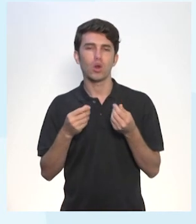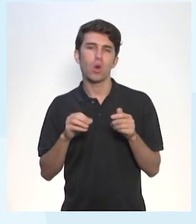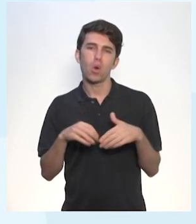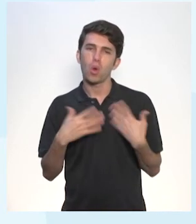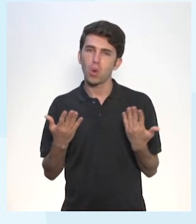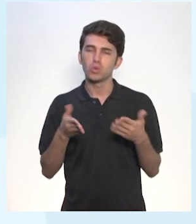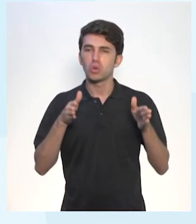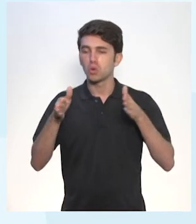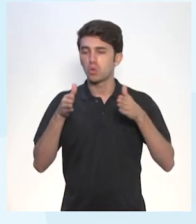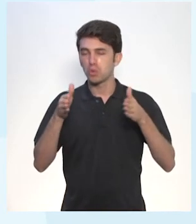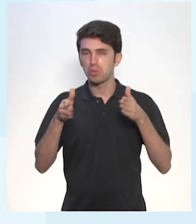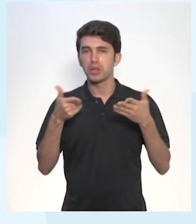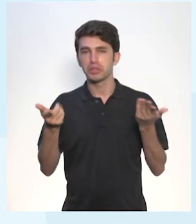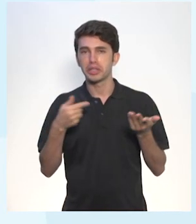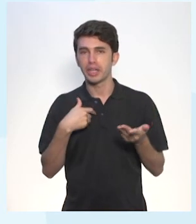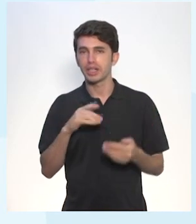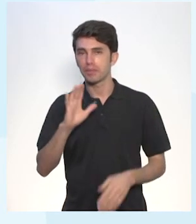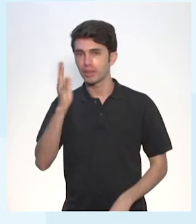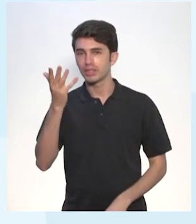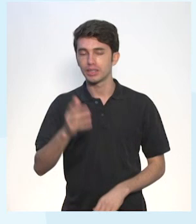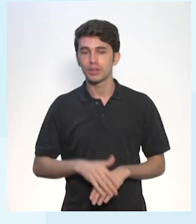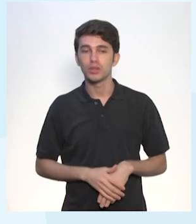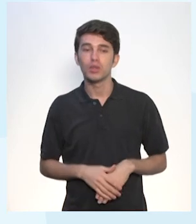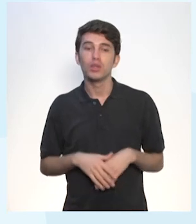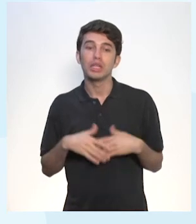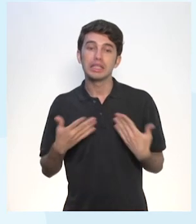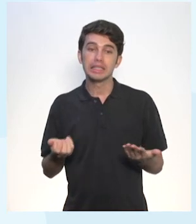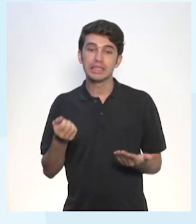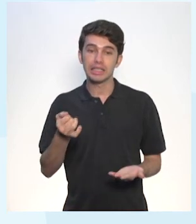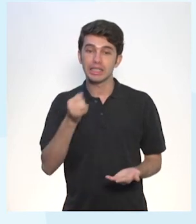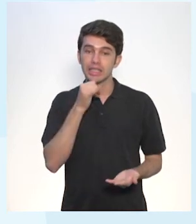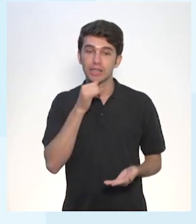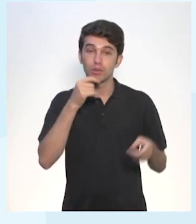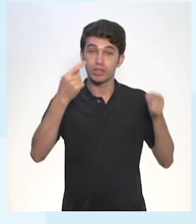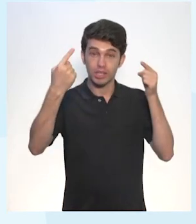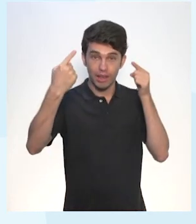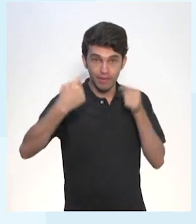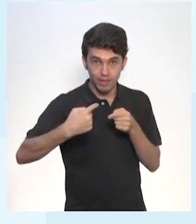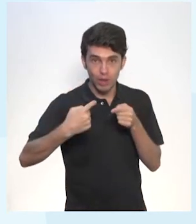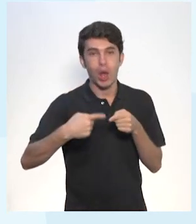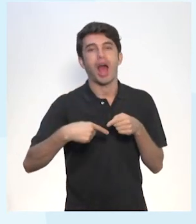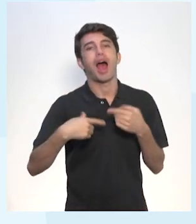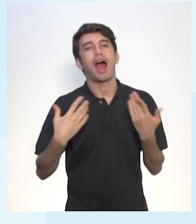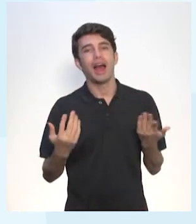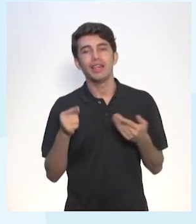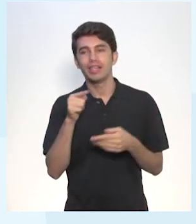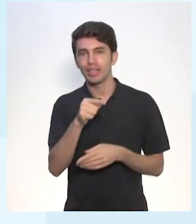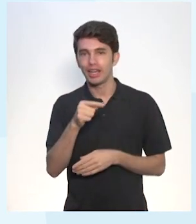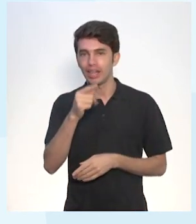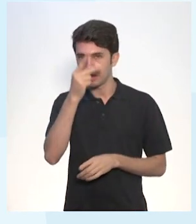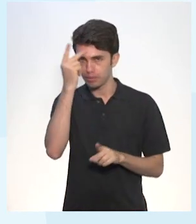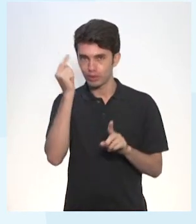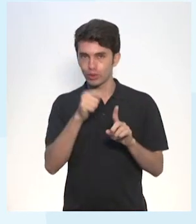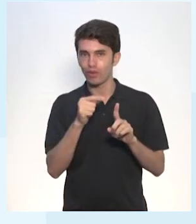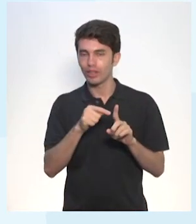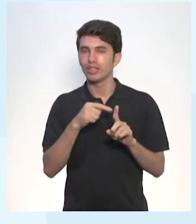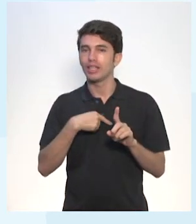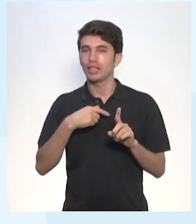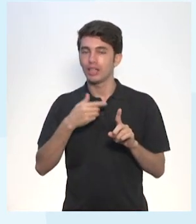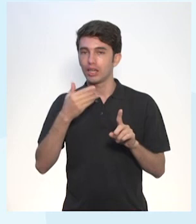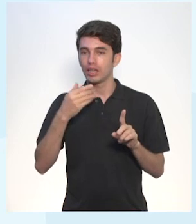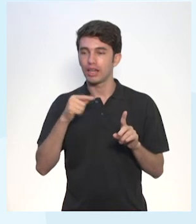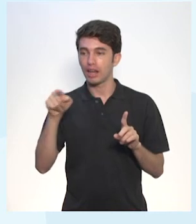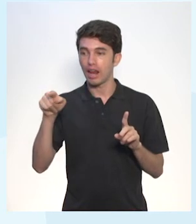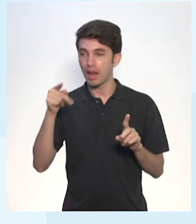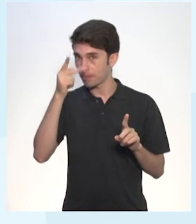algum momento que ele está passando. Se cair o dado no desafio, o participante terá que cumprir o desafio que